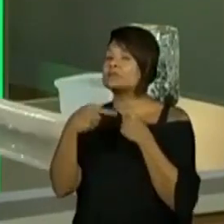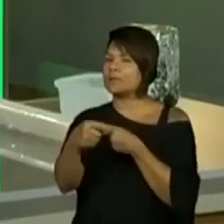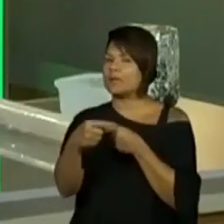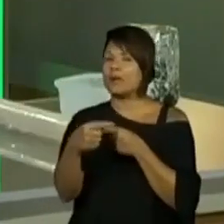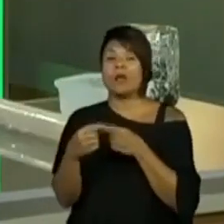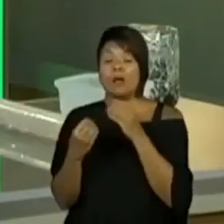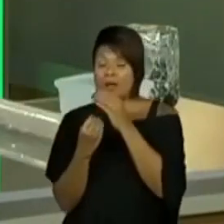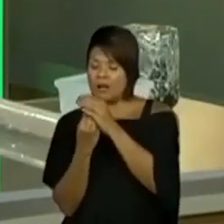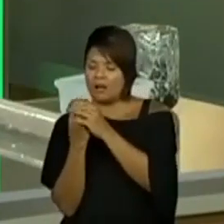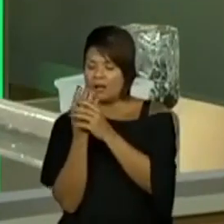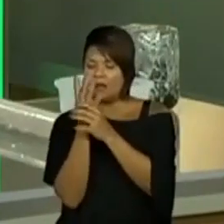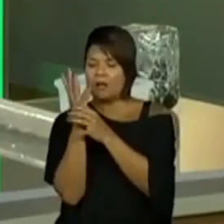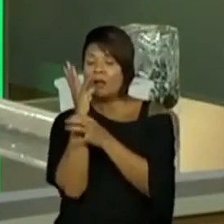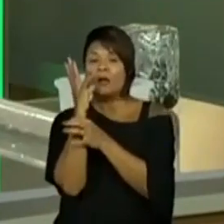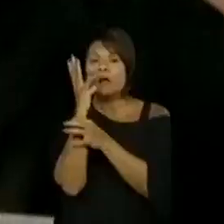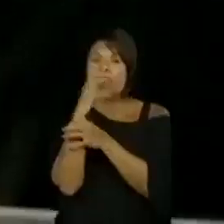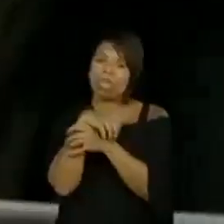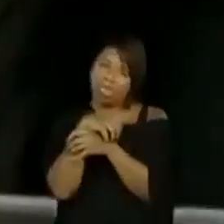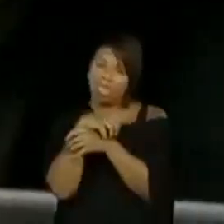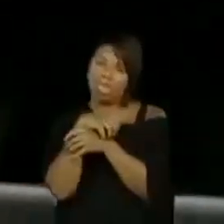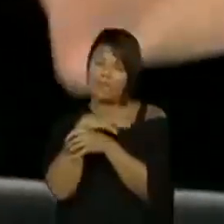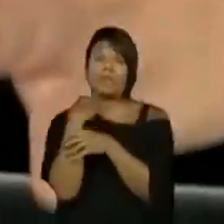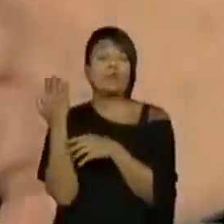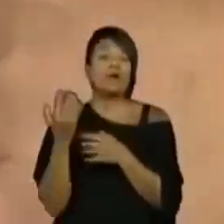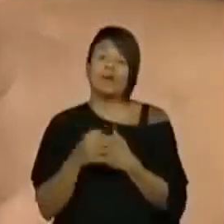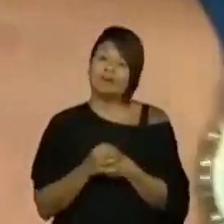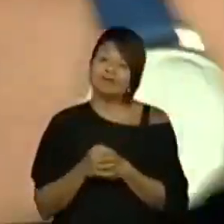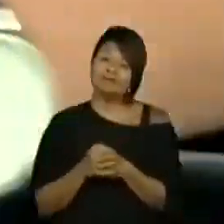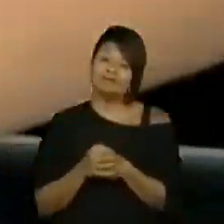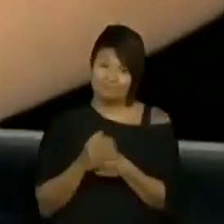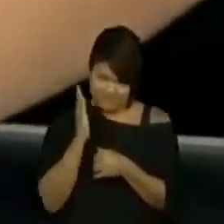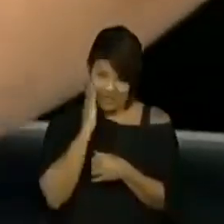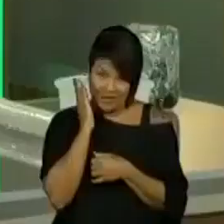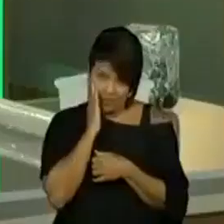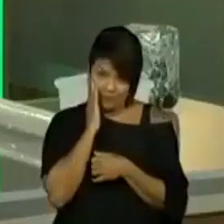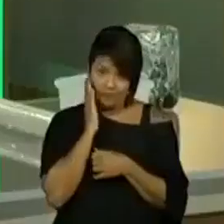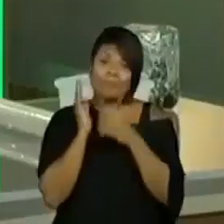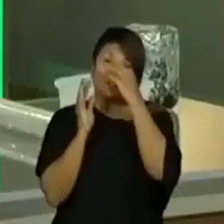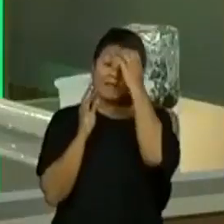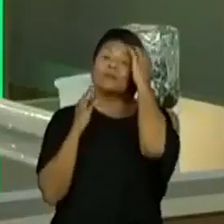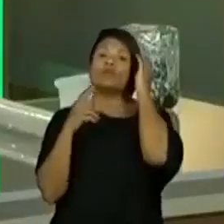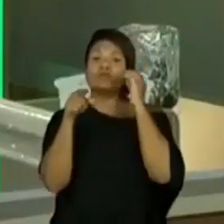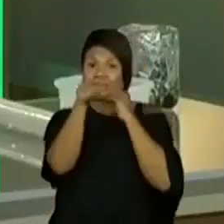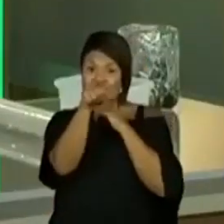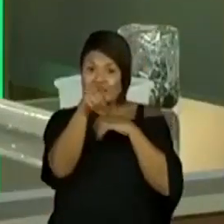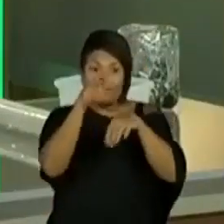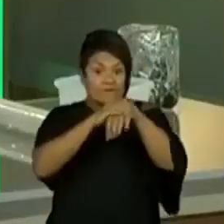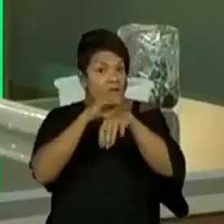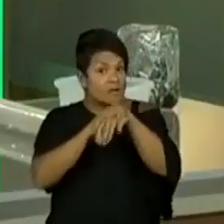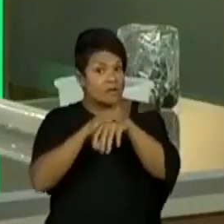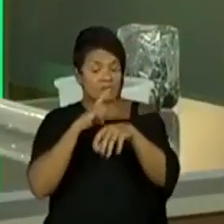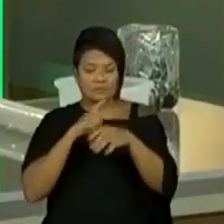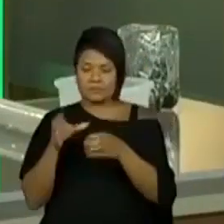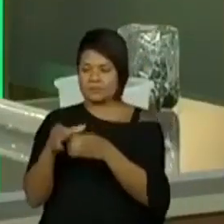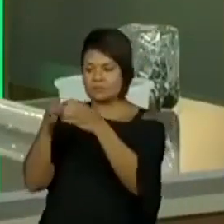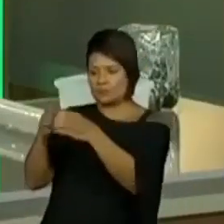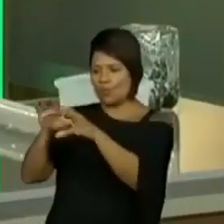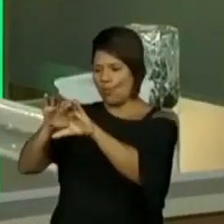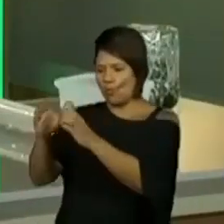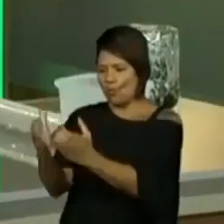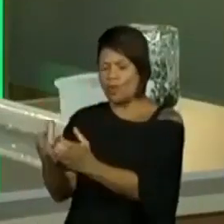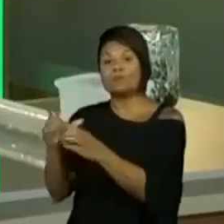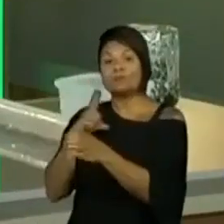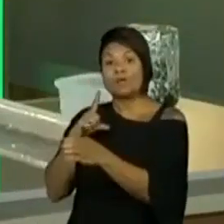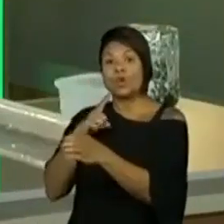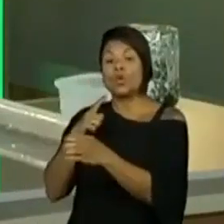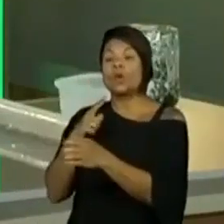conseguido sobreviver aqui dentro. Então, você vai montar o seu experimento e vai deixar ele num local onde tenha calor,